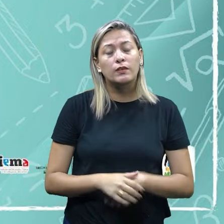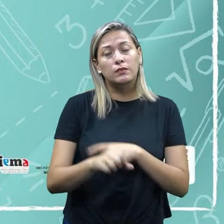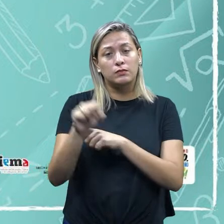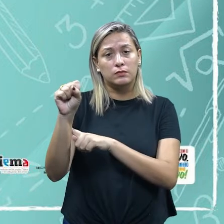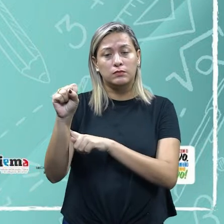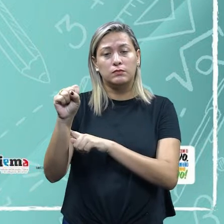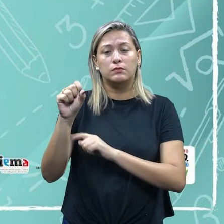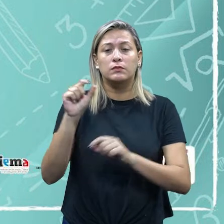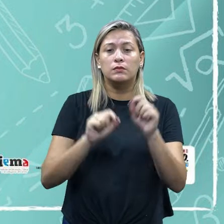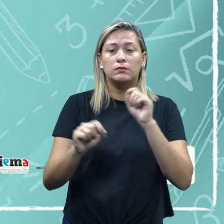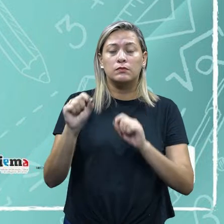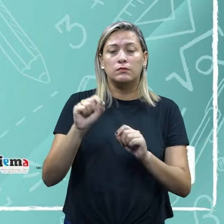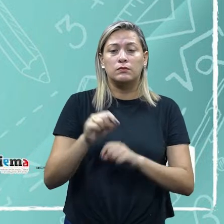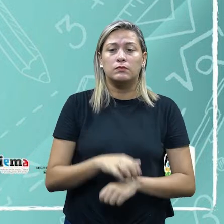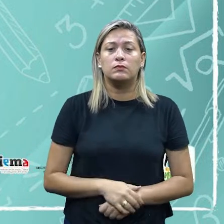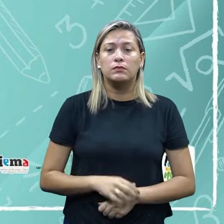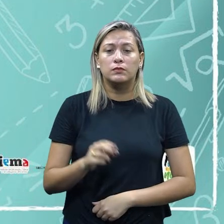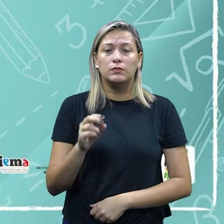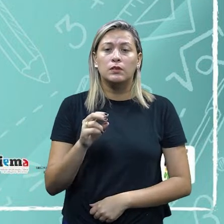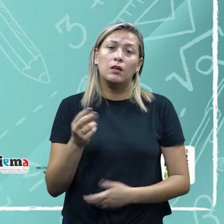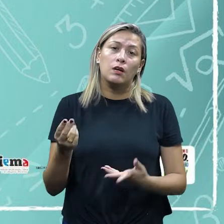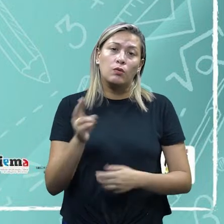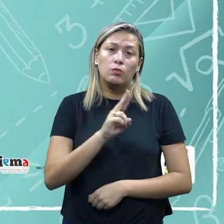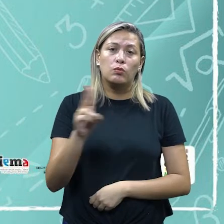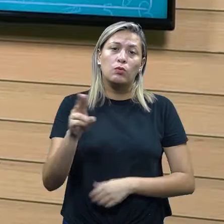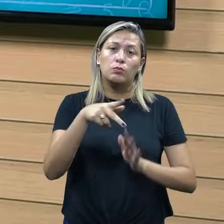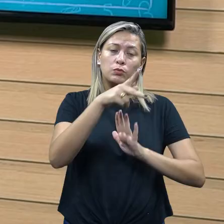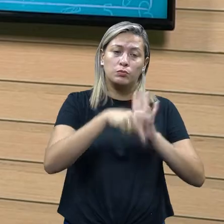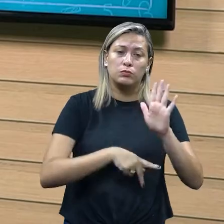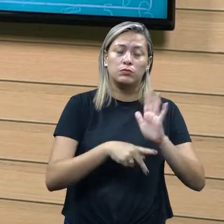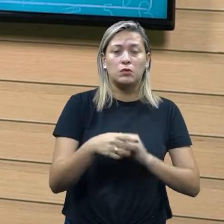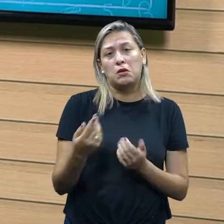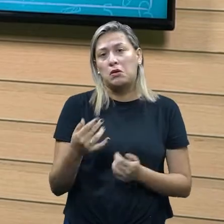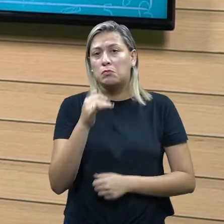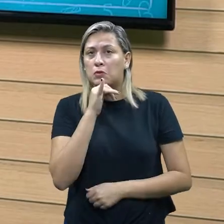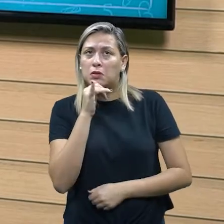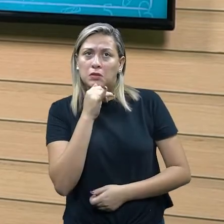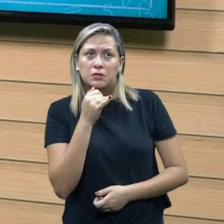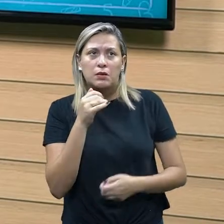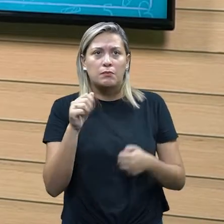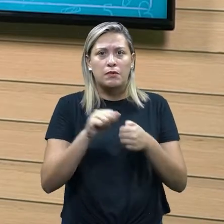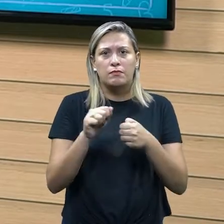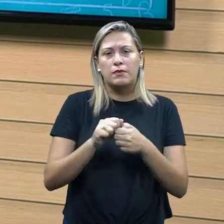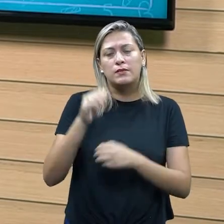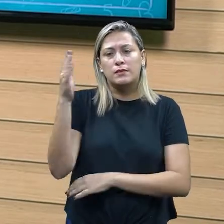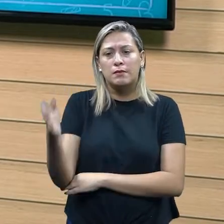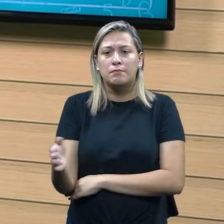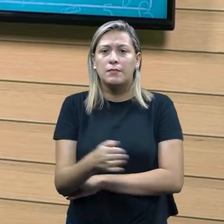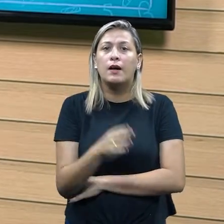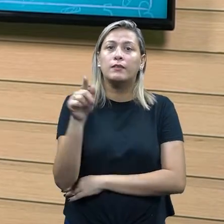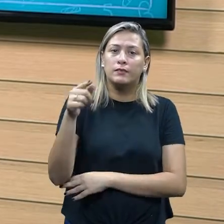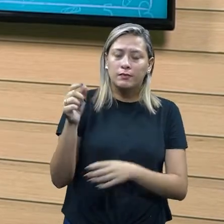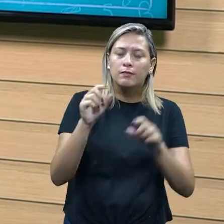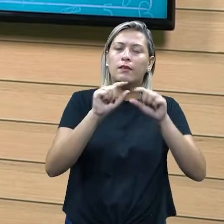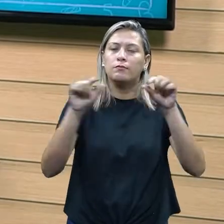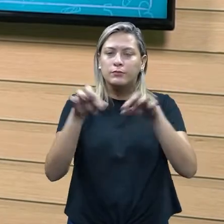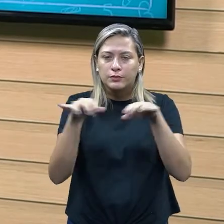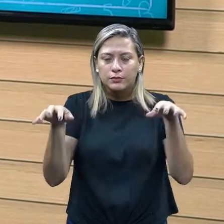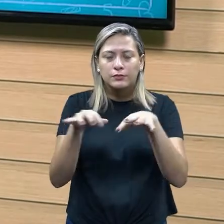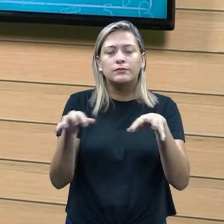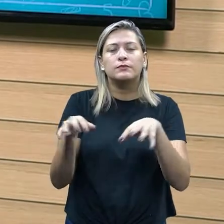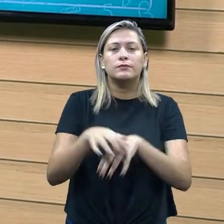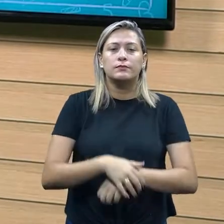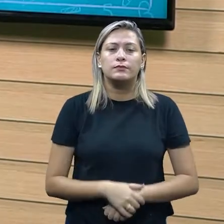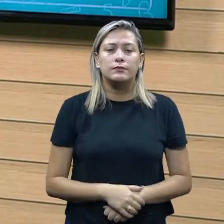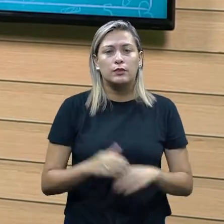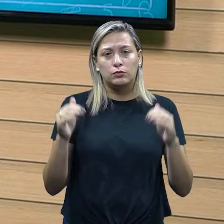8º, que você vai ter o quê? O título do seu projeto. Seu projeto é uma construção de uma máquina, então vai estar lá escrito construção de máquina,